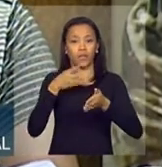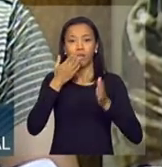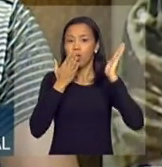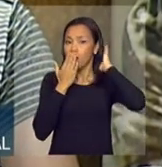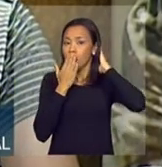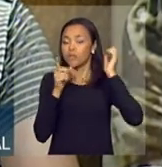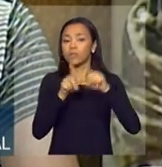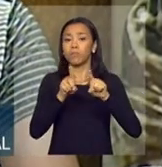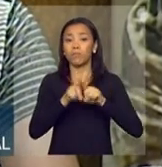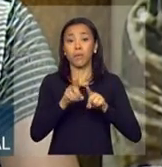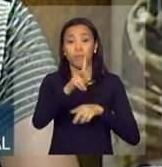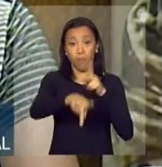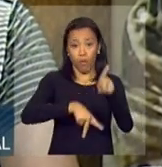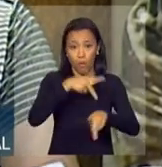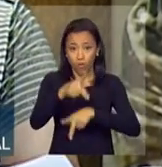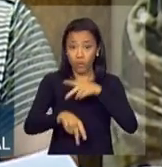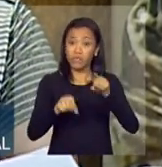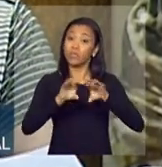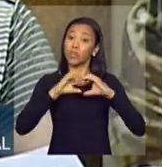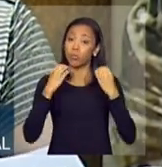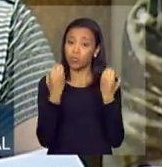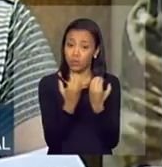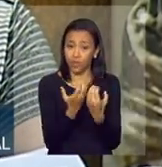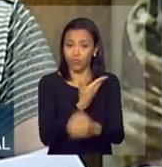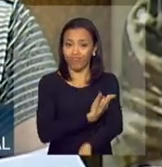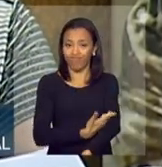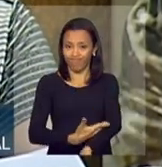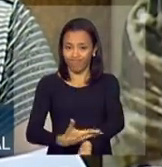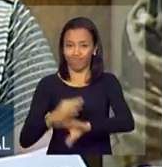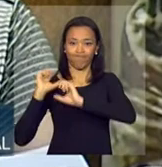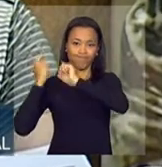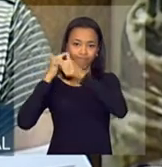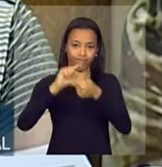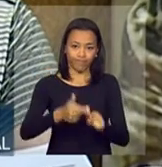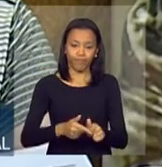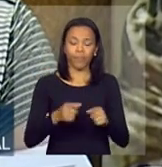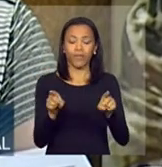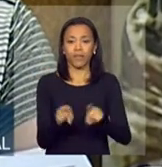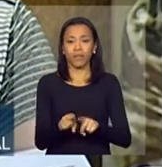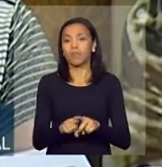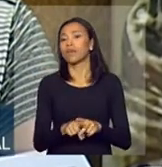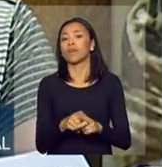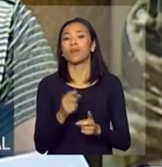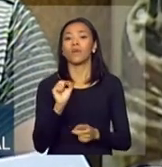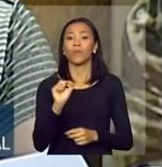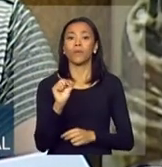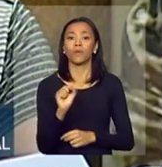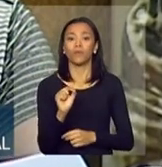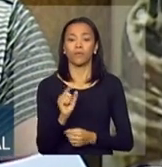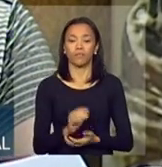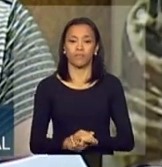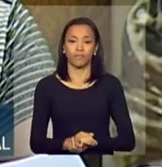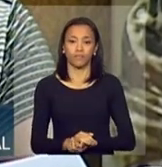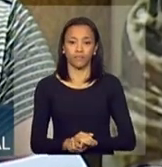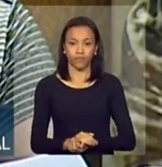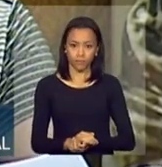tradicionais. Possibilitar a criação dos GTs demandados pela CP6 no que diz respeito